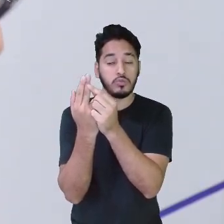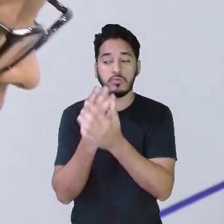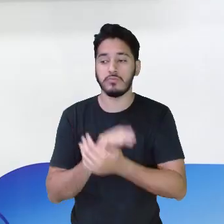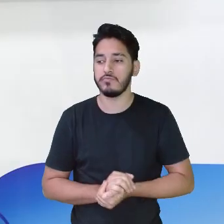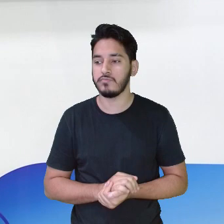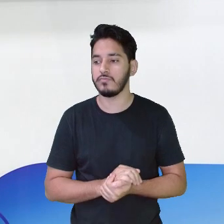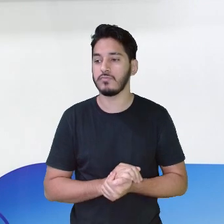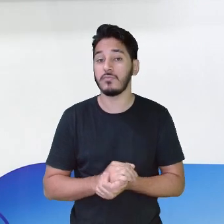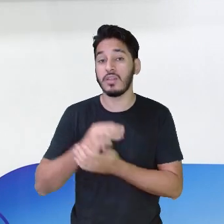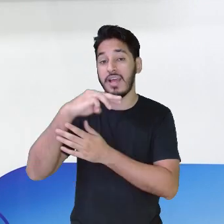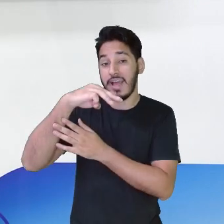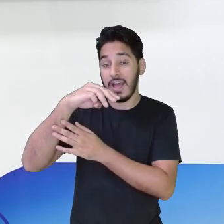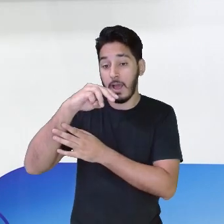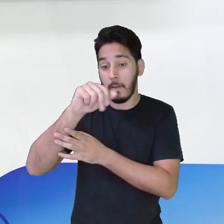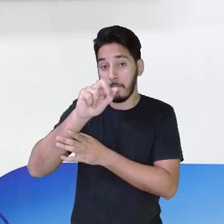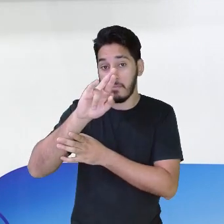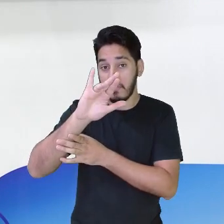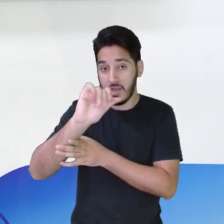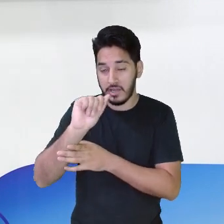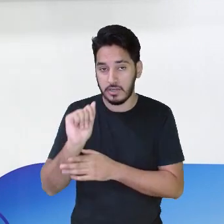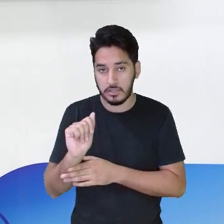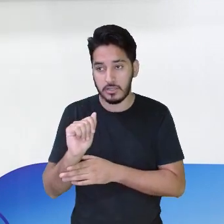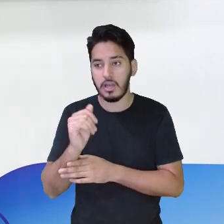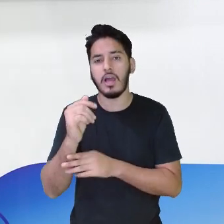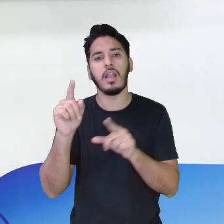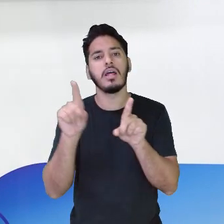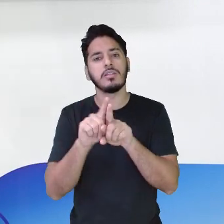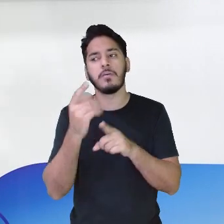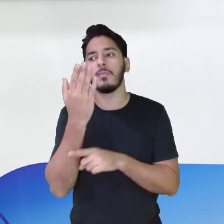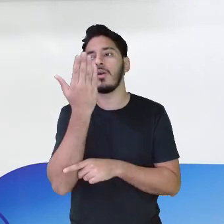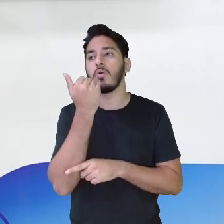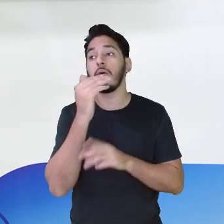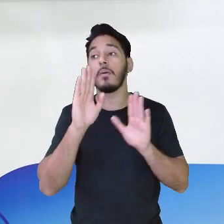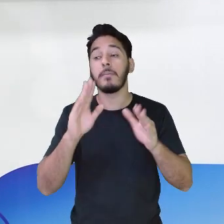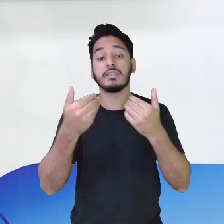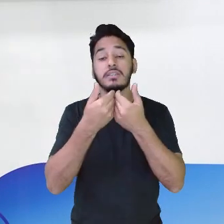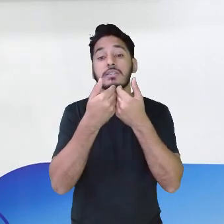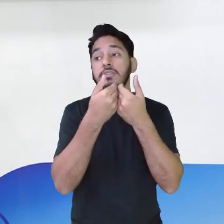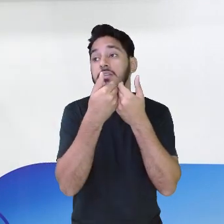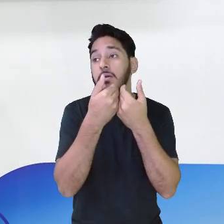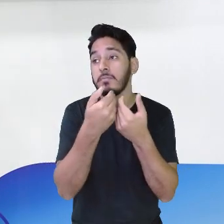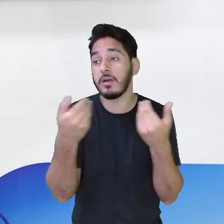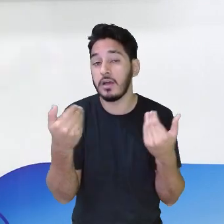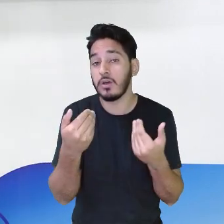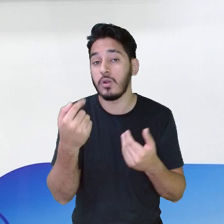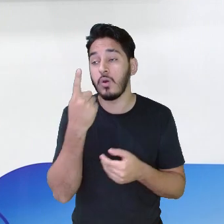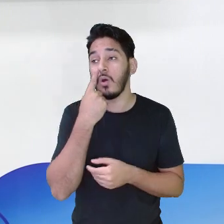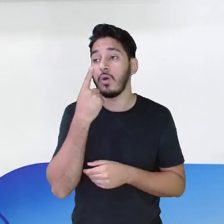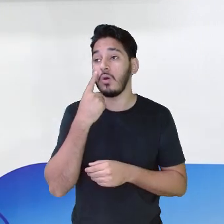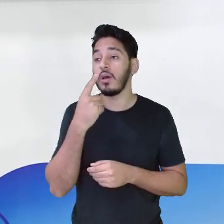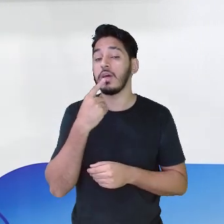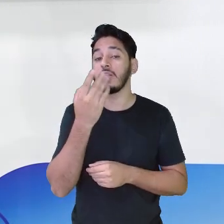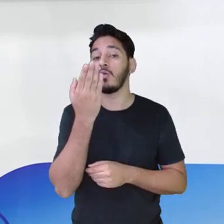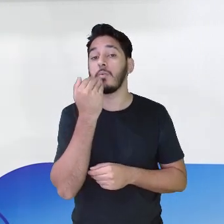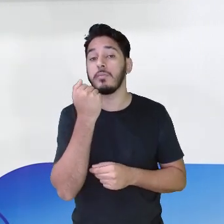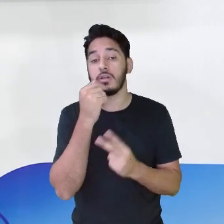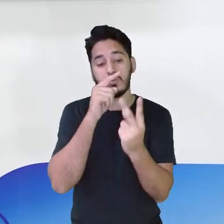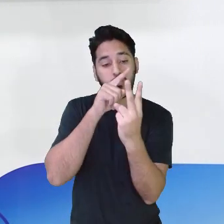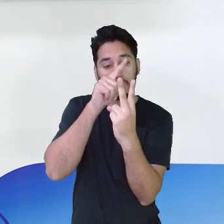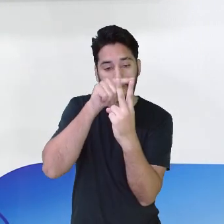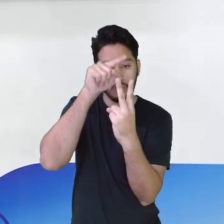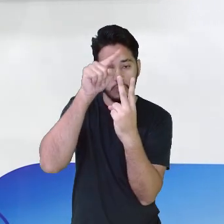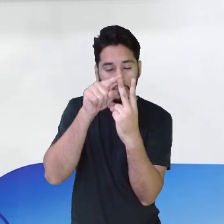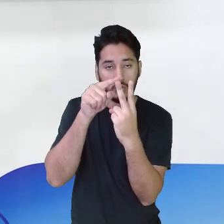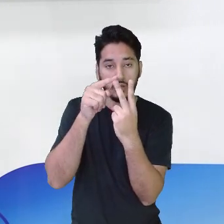No caso de Maria, ela também, só que dividiu, é como se ela tivesse comido